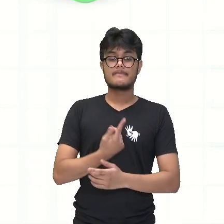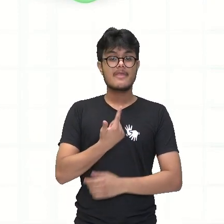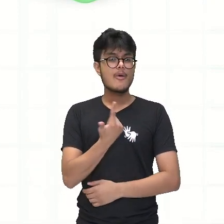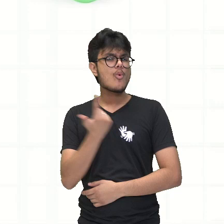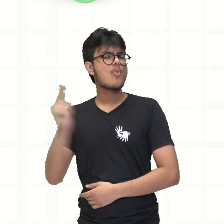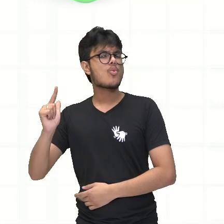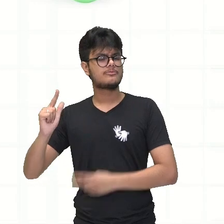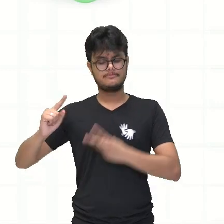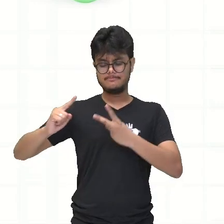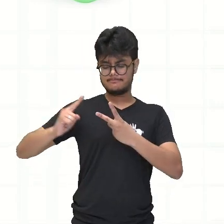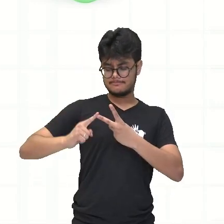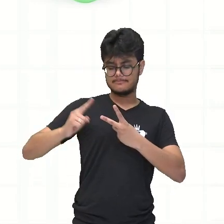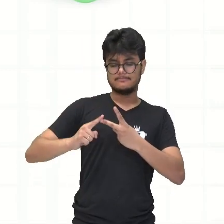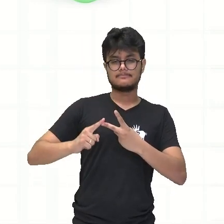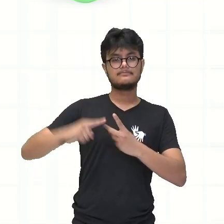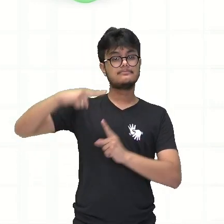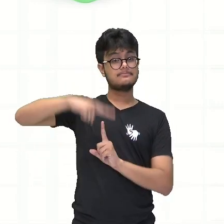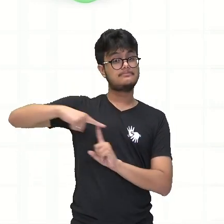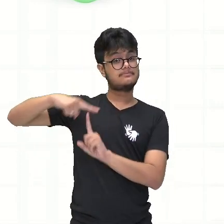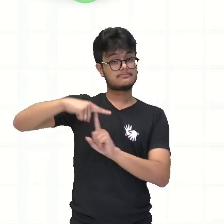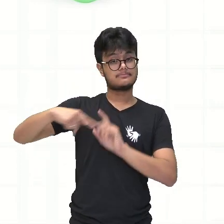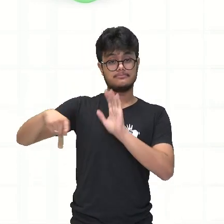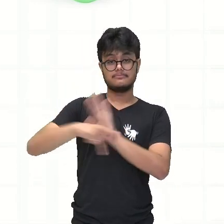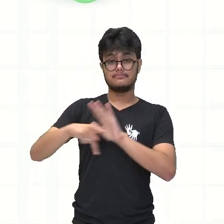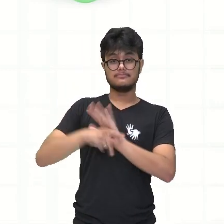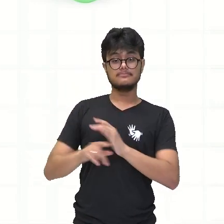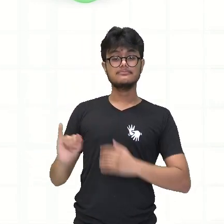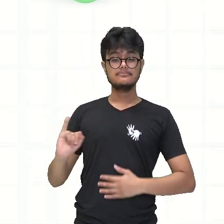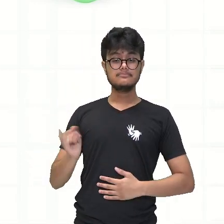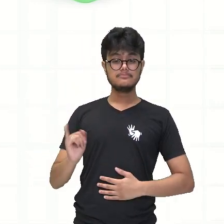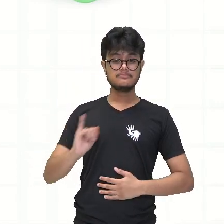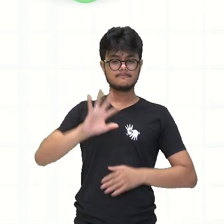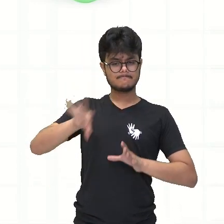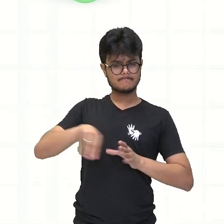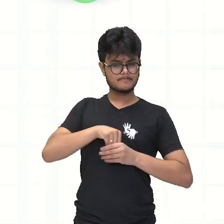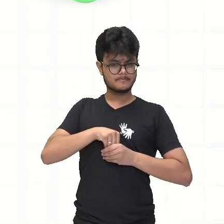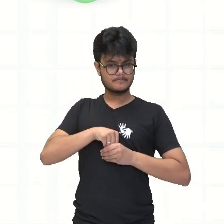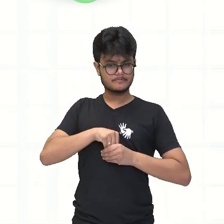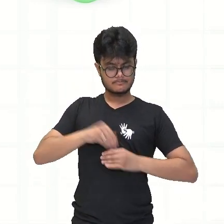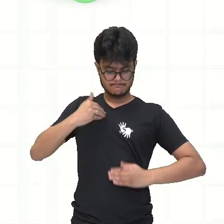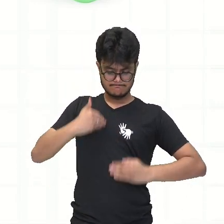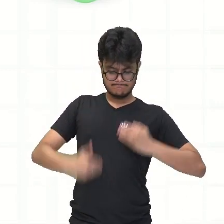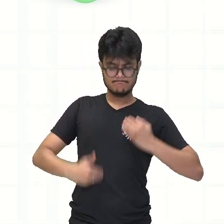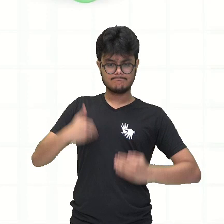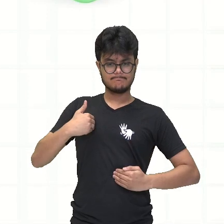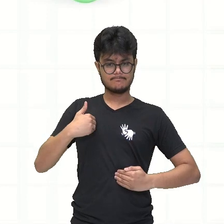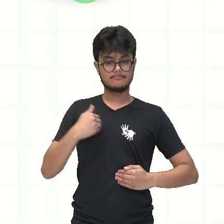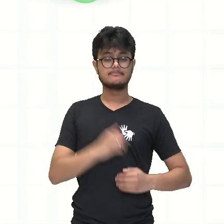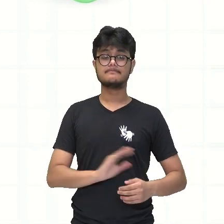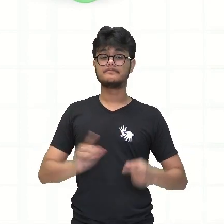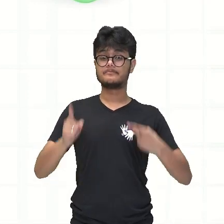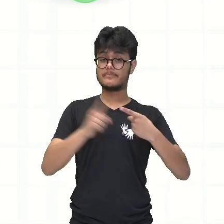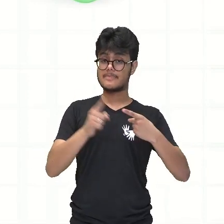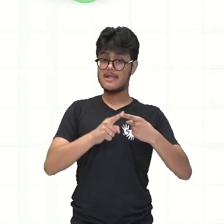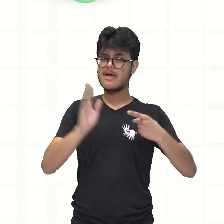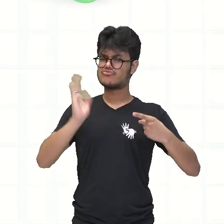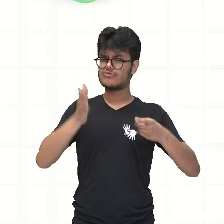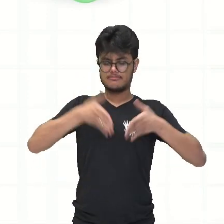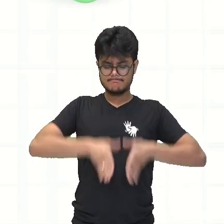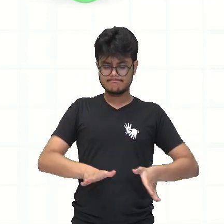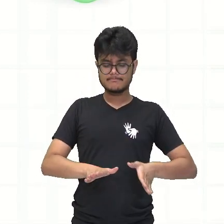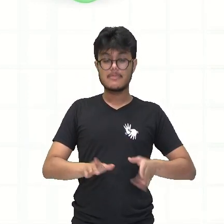o sistema imunológico. A imunidade inata, nós já nascemos com ela. A imunidade adaptativa,